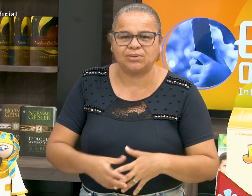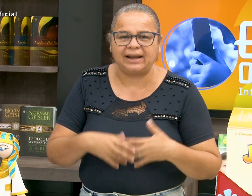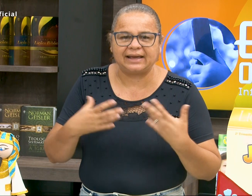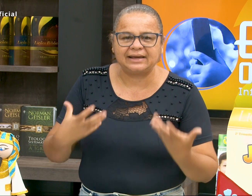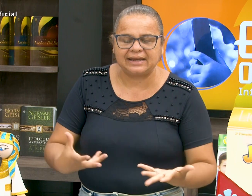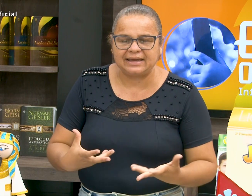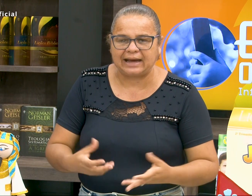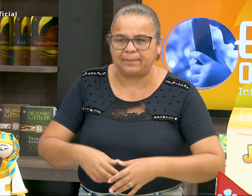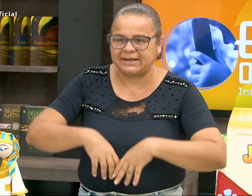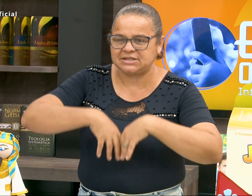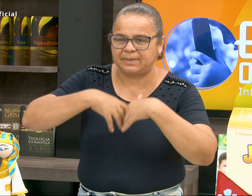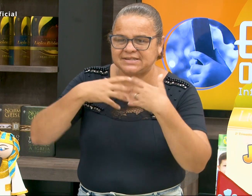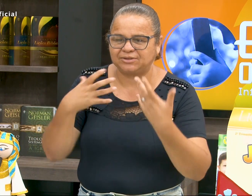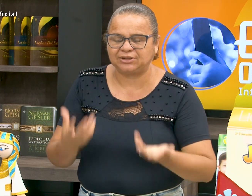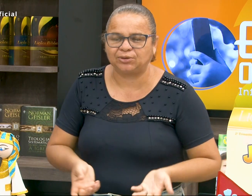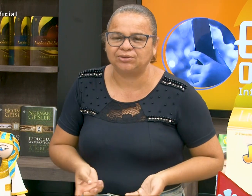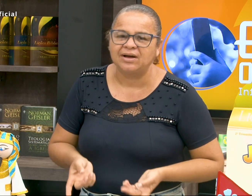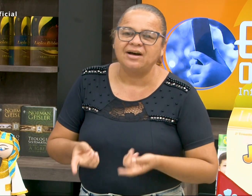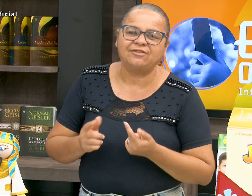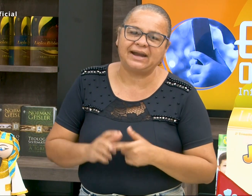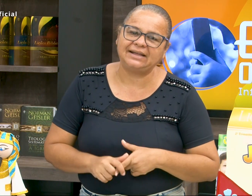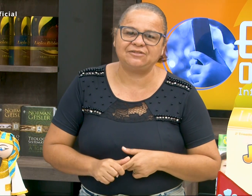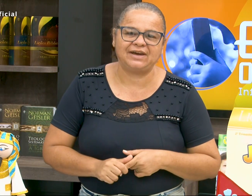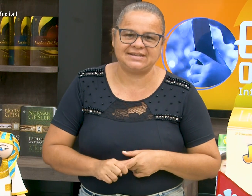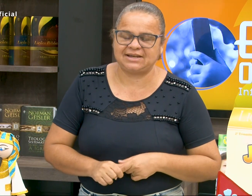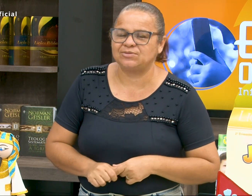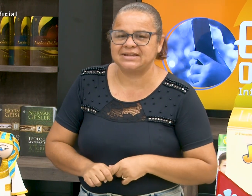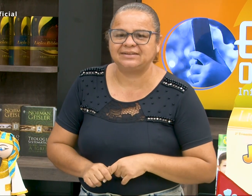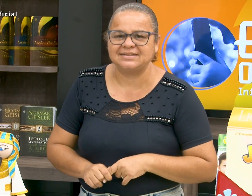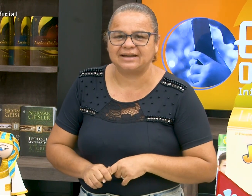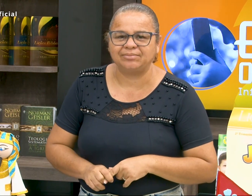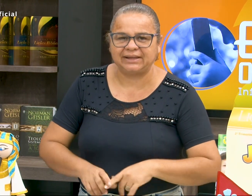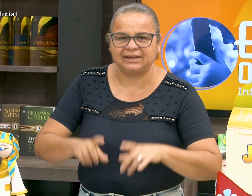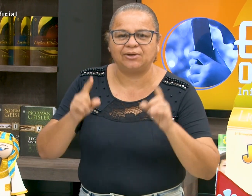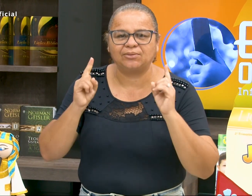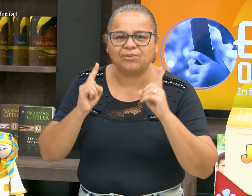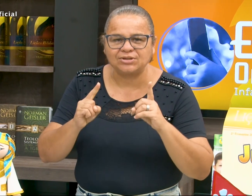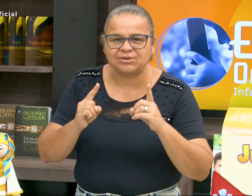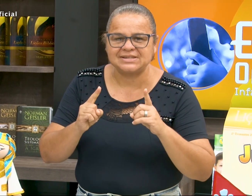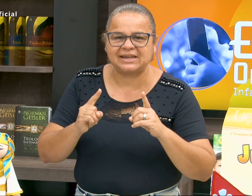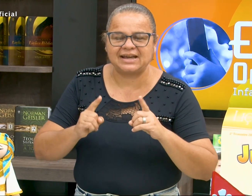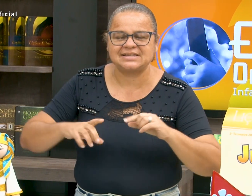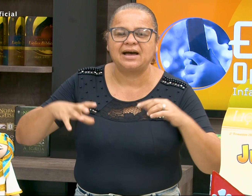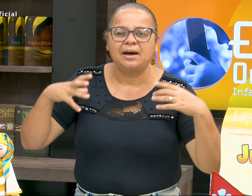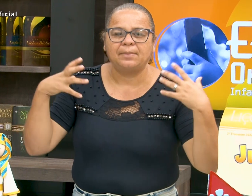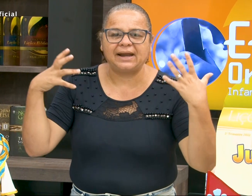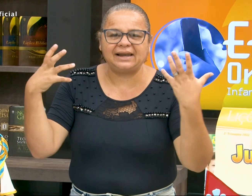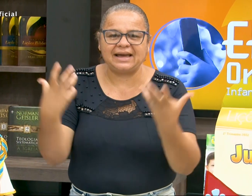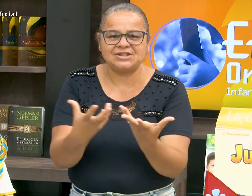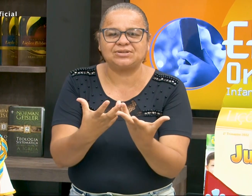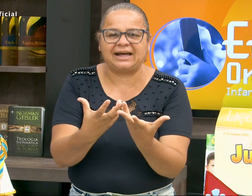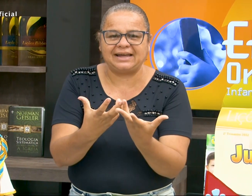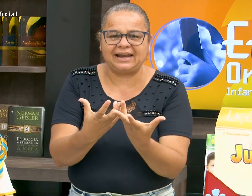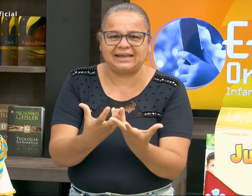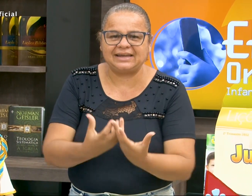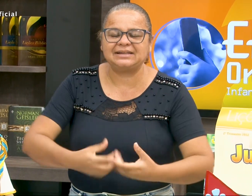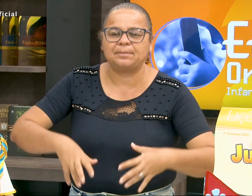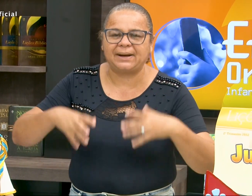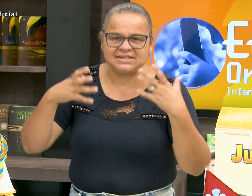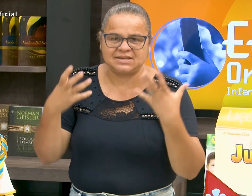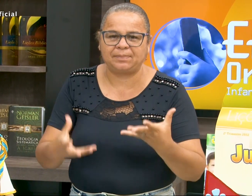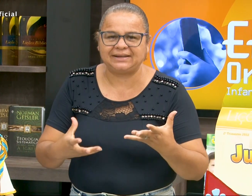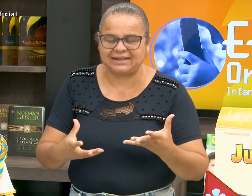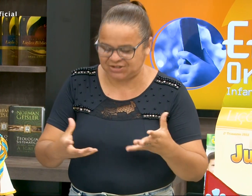a sua alegria, a participação de todo, fará a diferença com certeza. Então, conte com as crianças para lhe ajudar na alegria